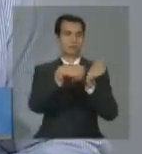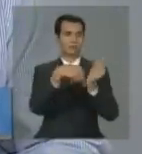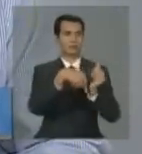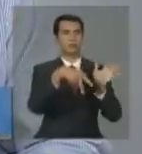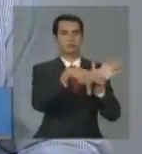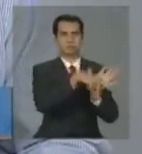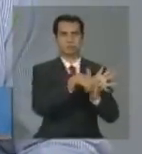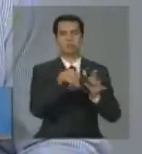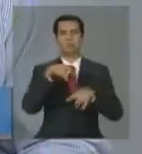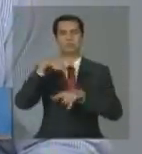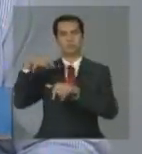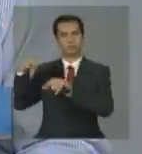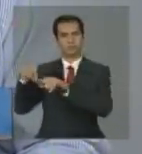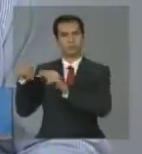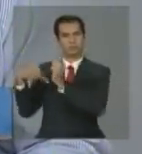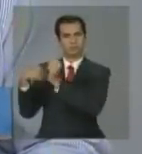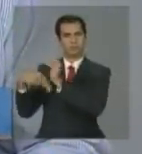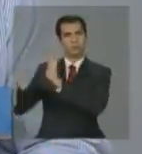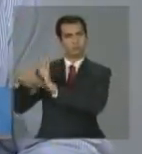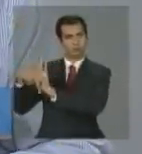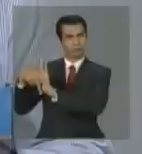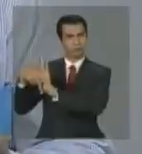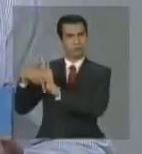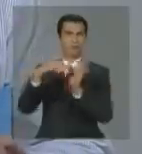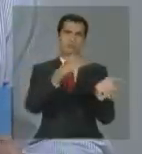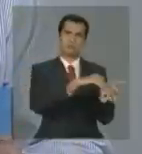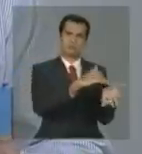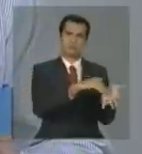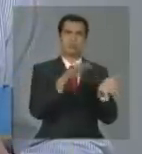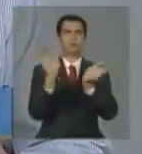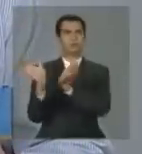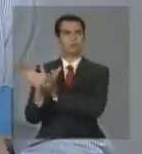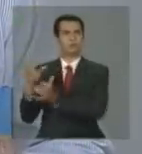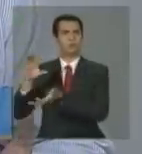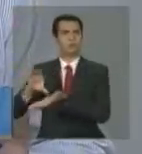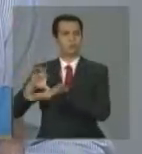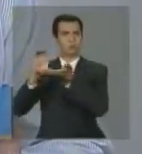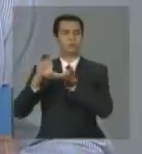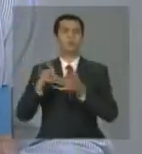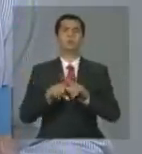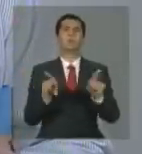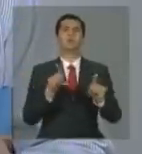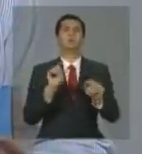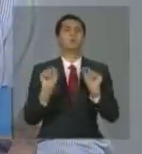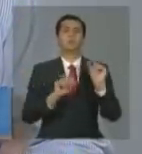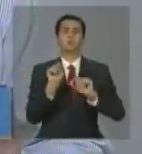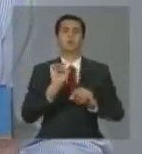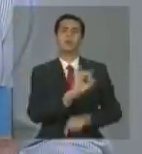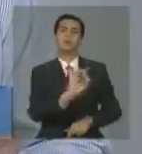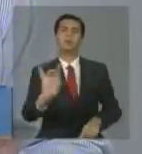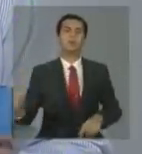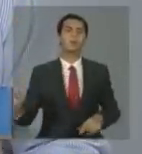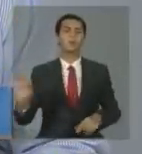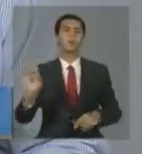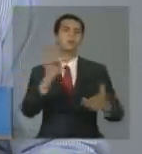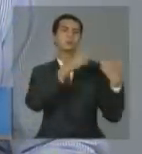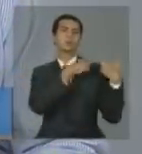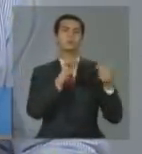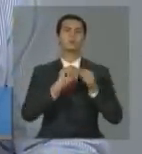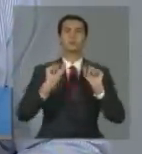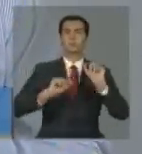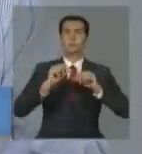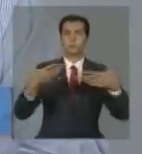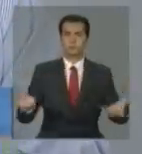senha da secretaria. Né? Qual é a atribuição desses atores criados com a